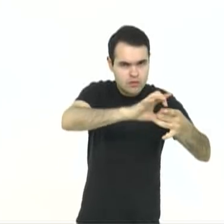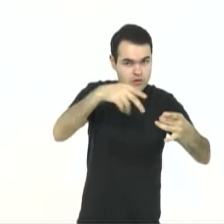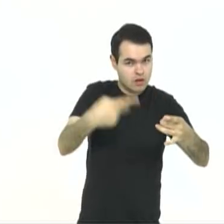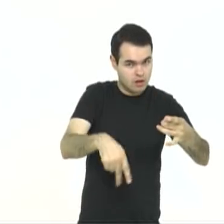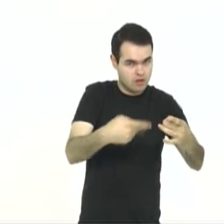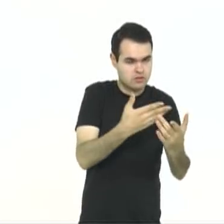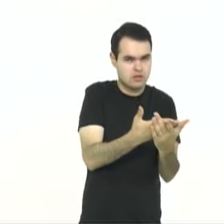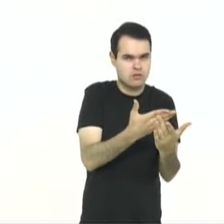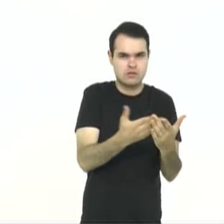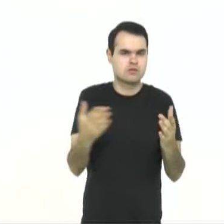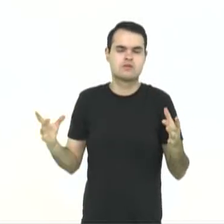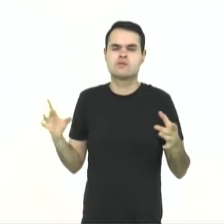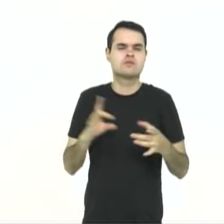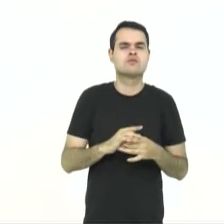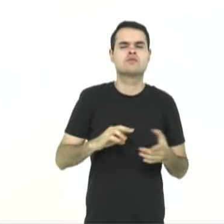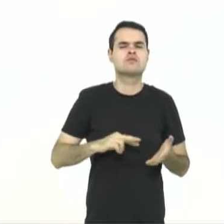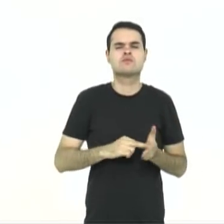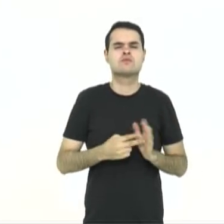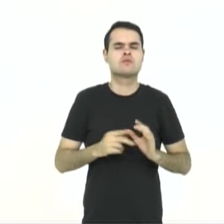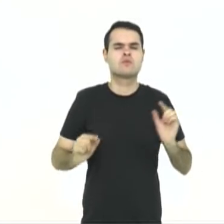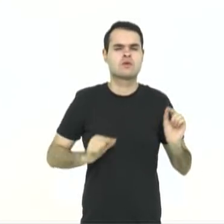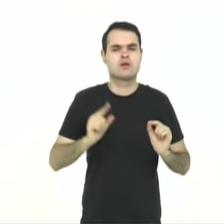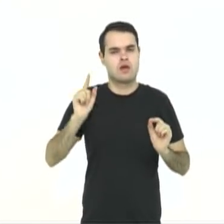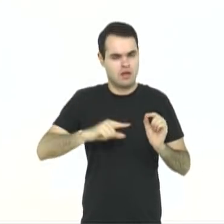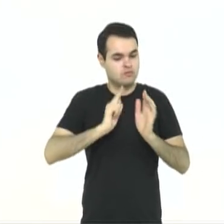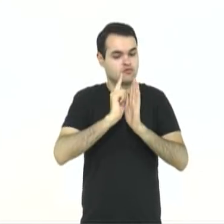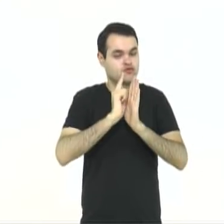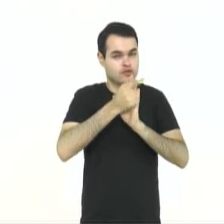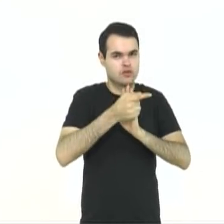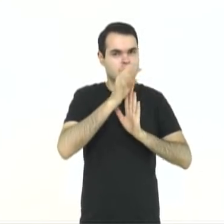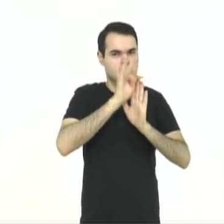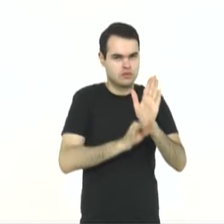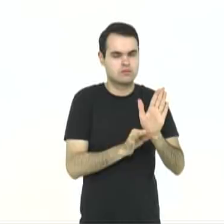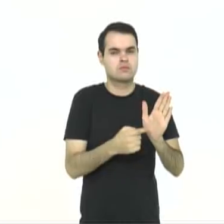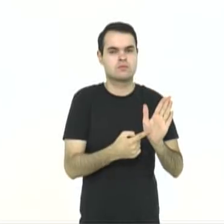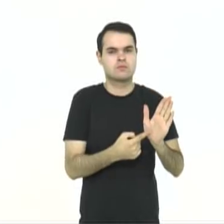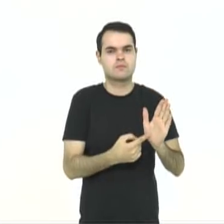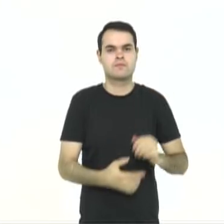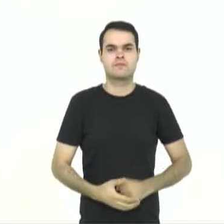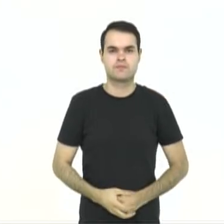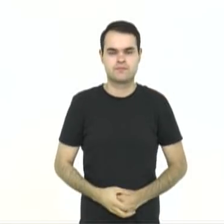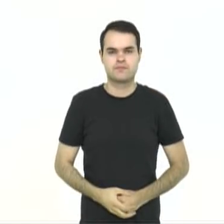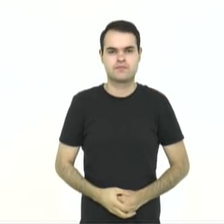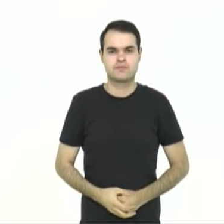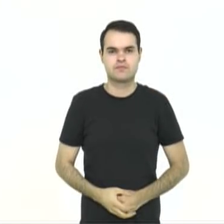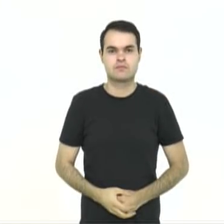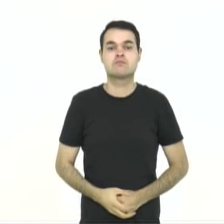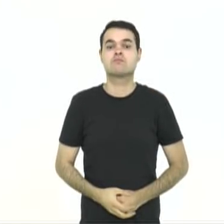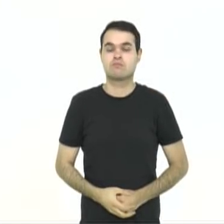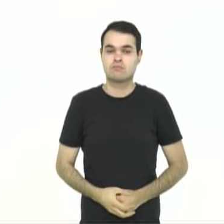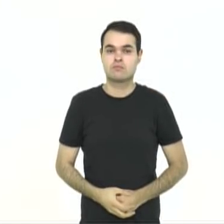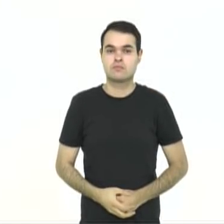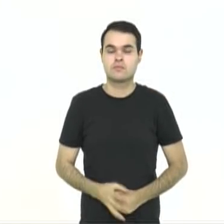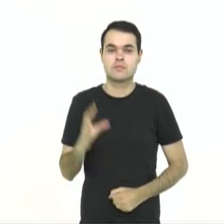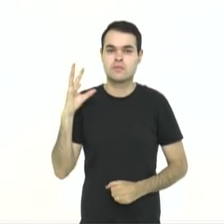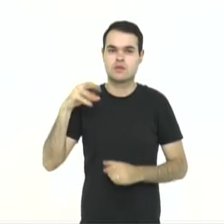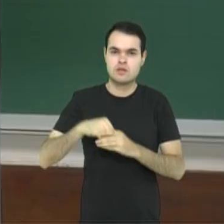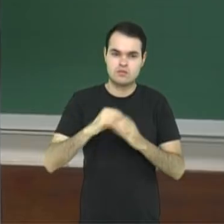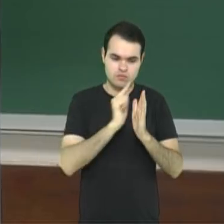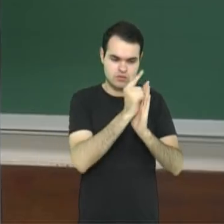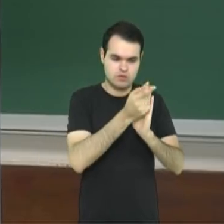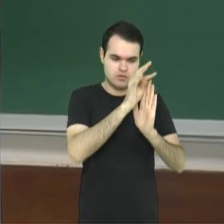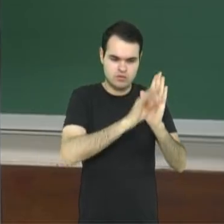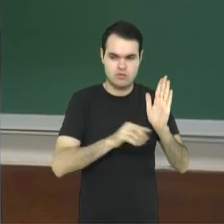hoje, ela pode ser considerada um gênero textual, certo? E aí, de acordo com os elementos composicionais deste